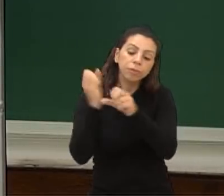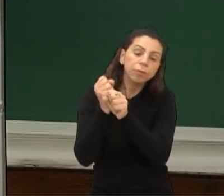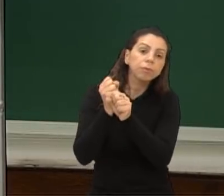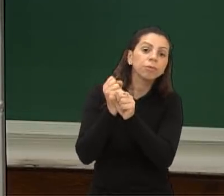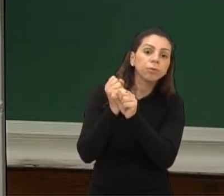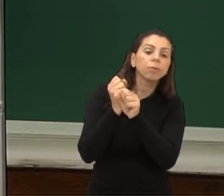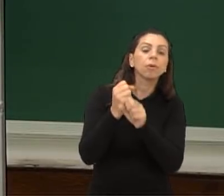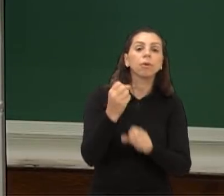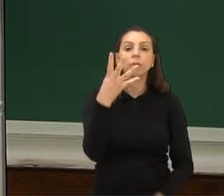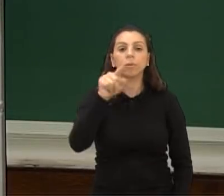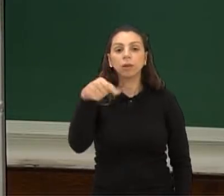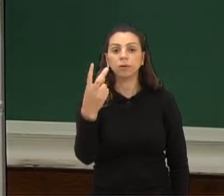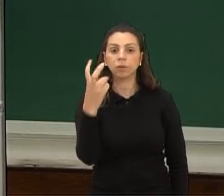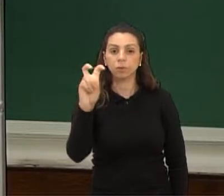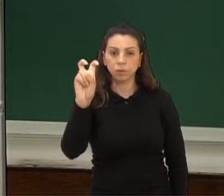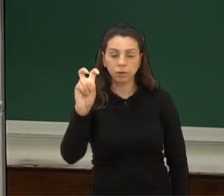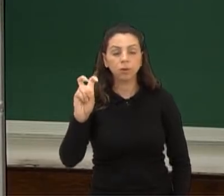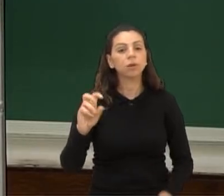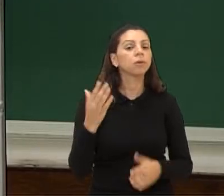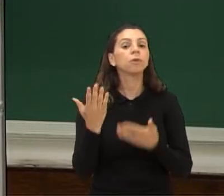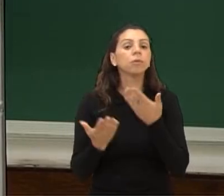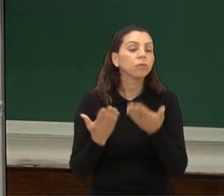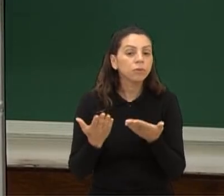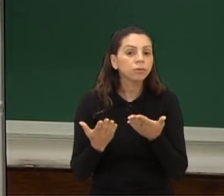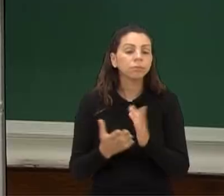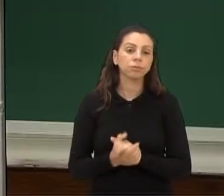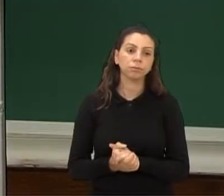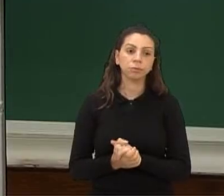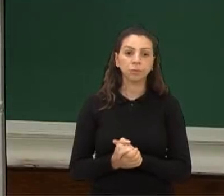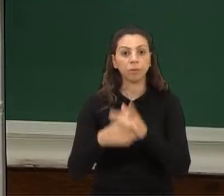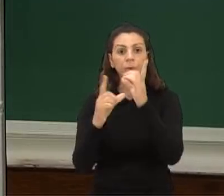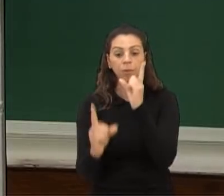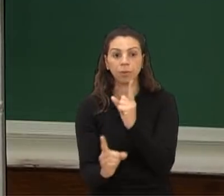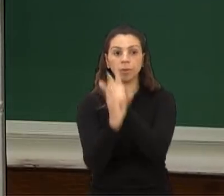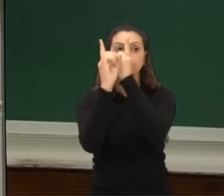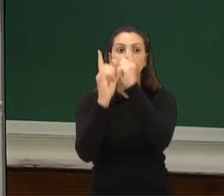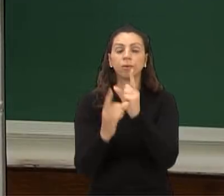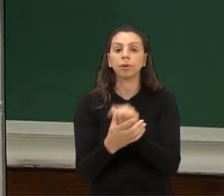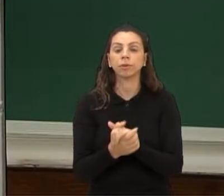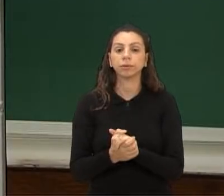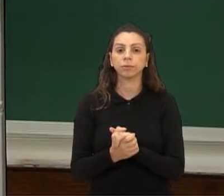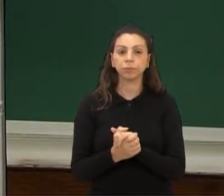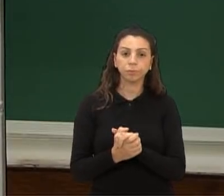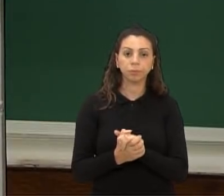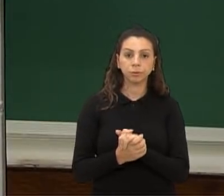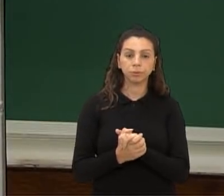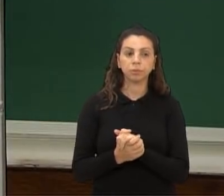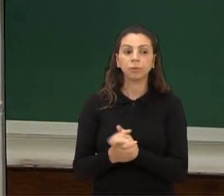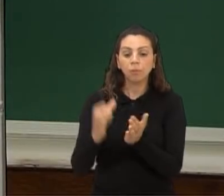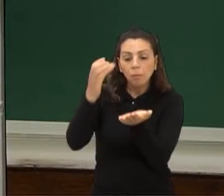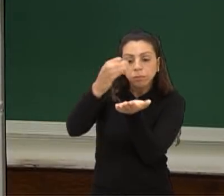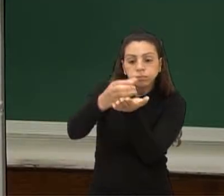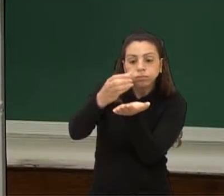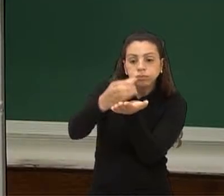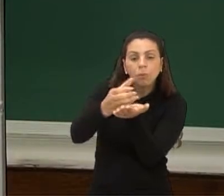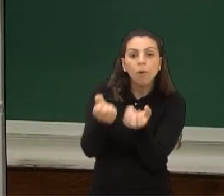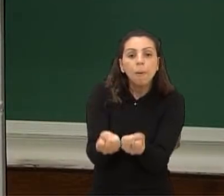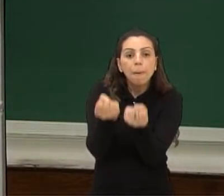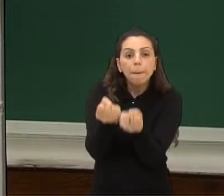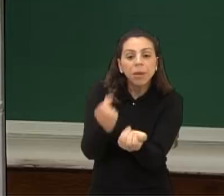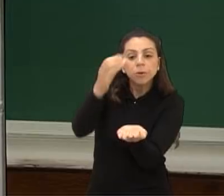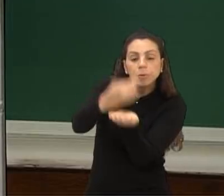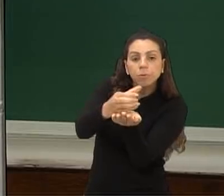aqui, 4,5. Então, eu sei que a quantidade total de azeite é de 4,5, tá?